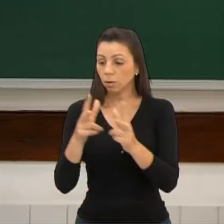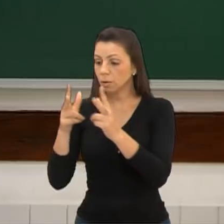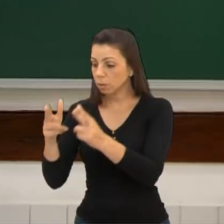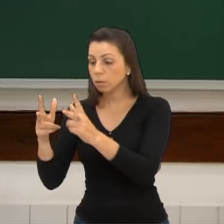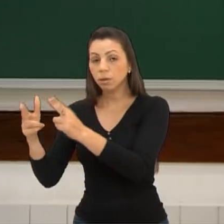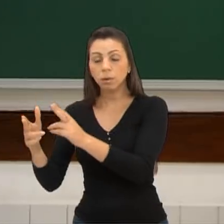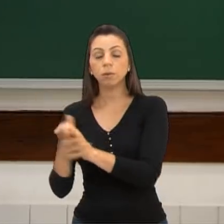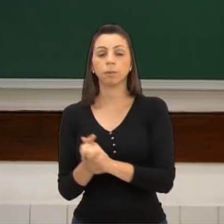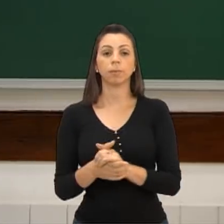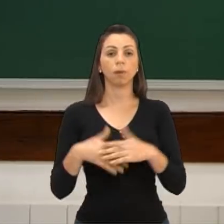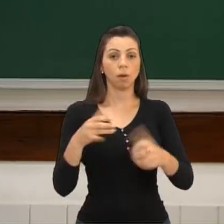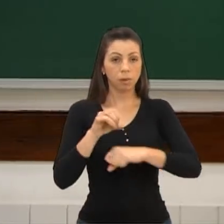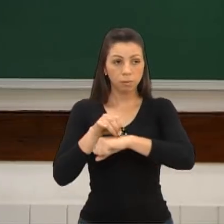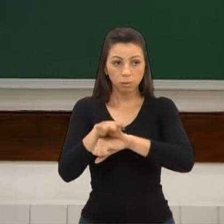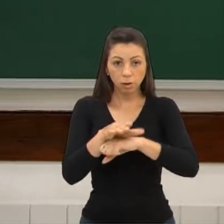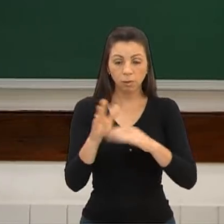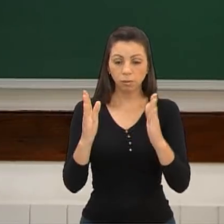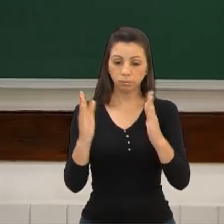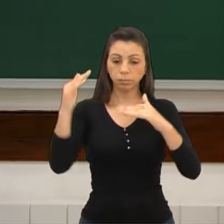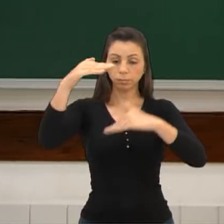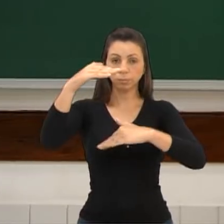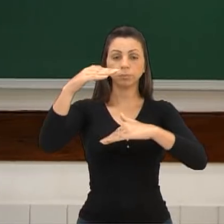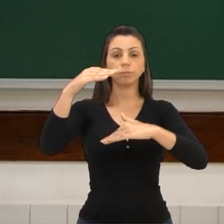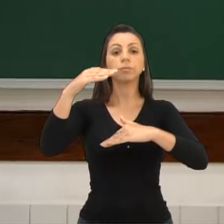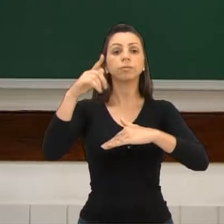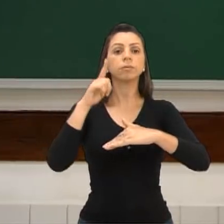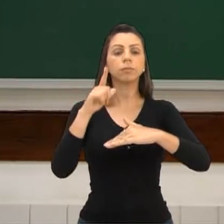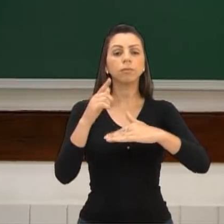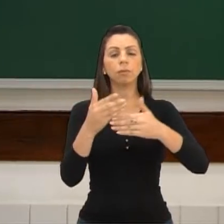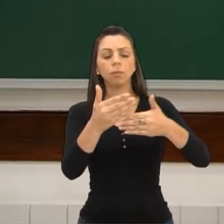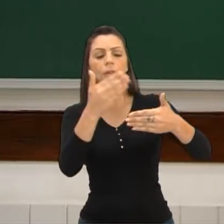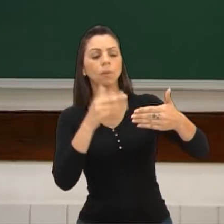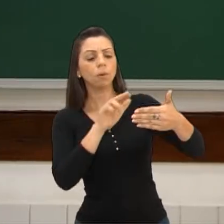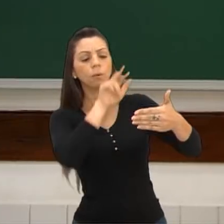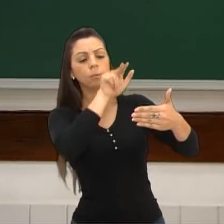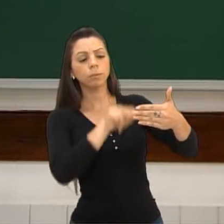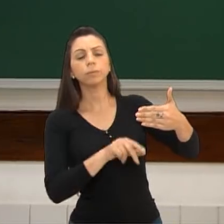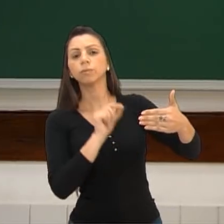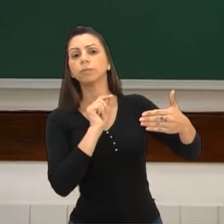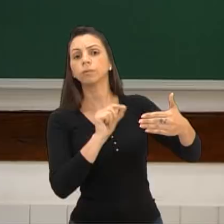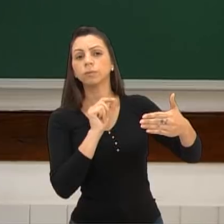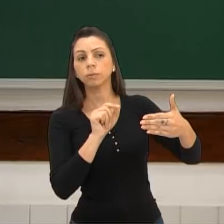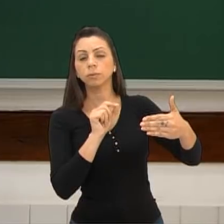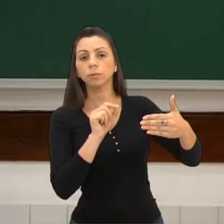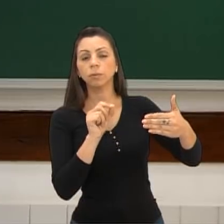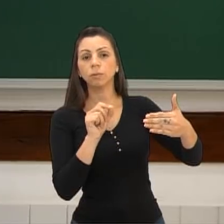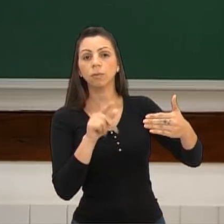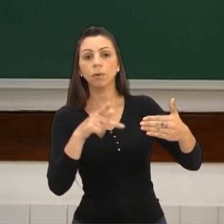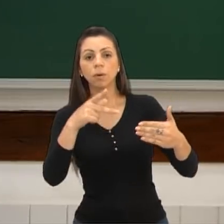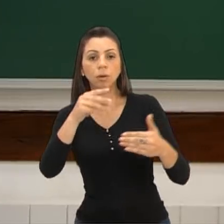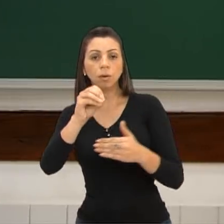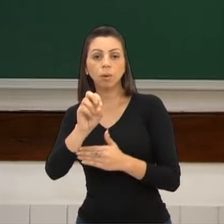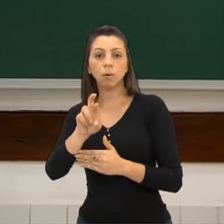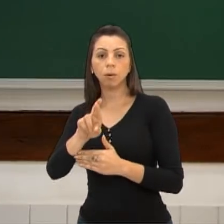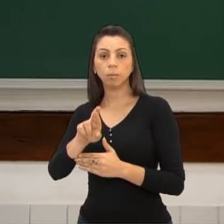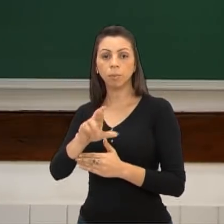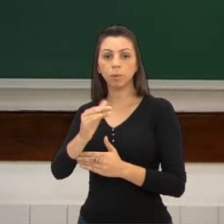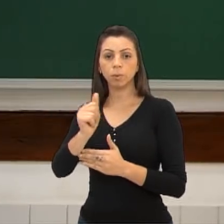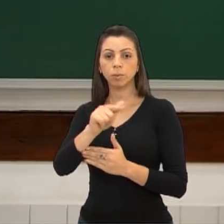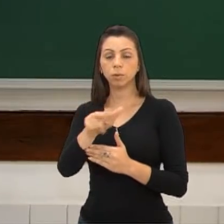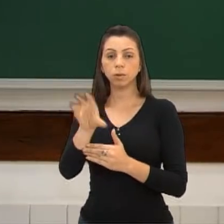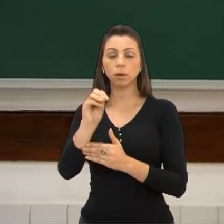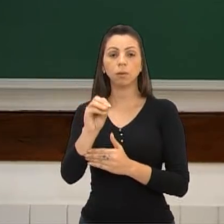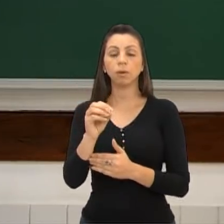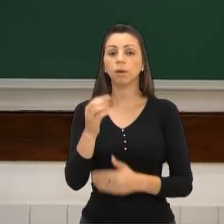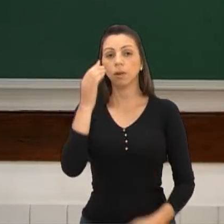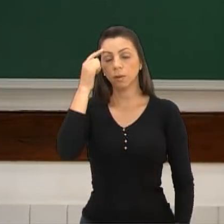tiver alguma em casa, dê uma olhada do lado ou atrás dela e veja se está discriminado ali porção. Seria